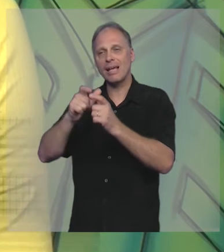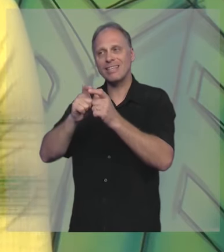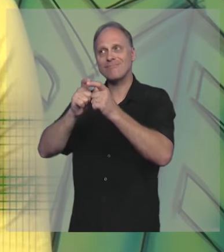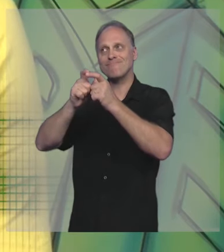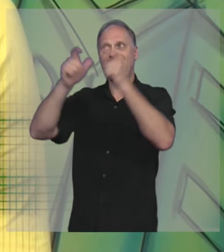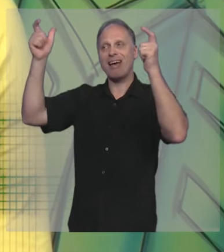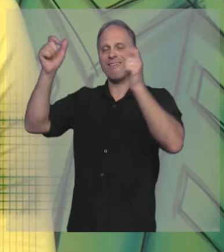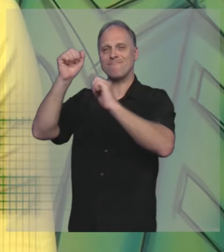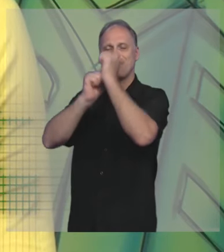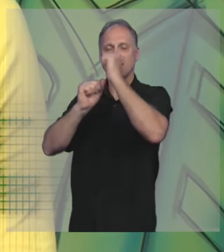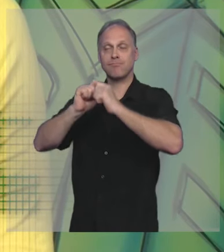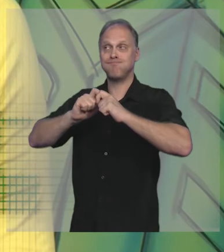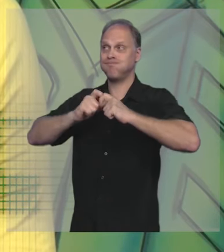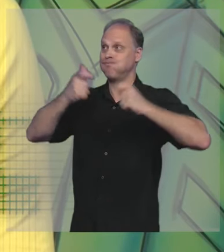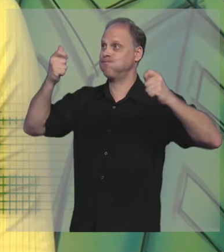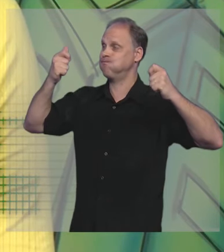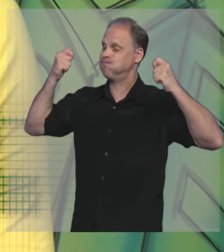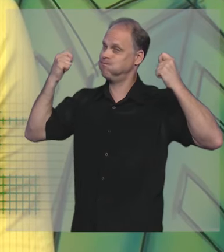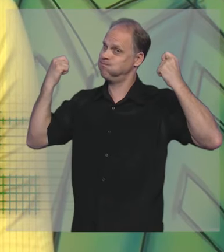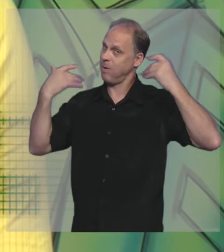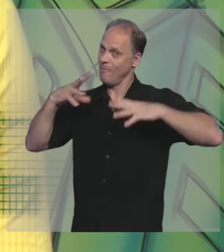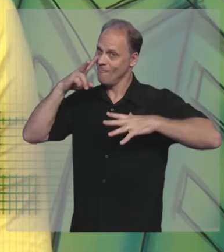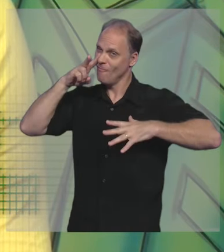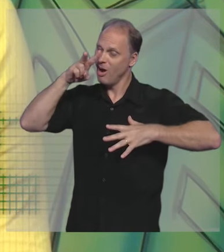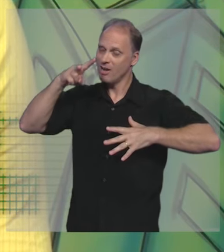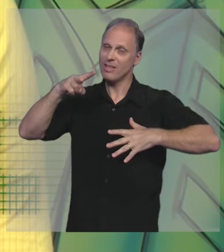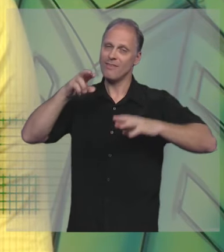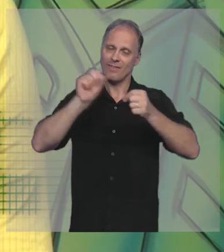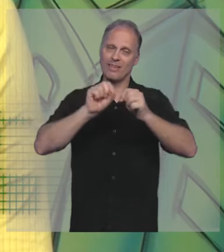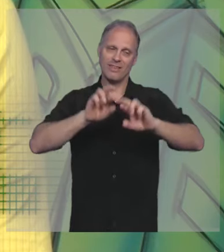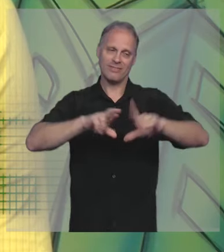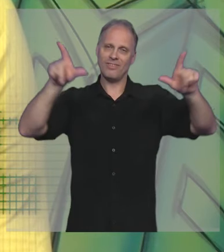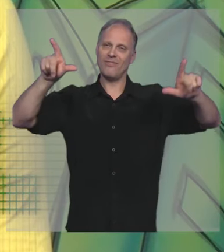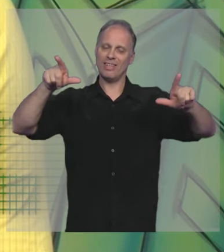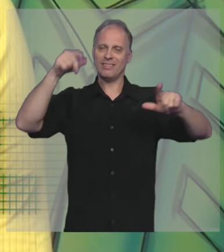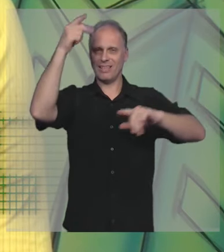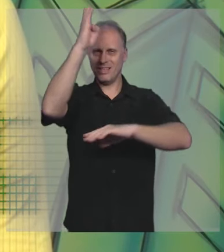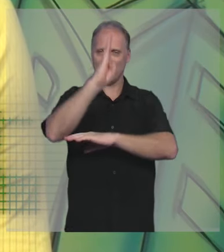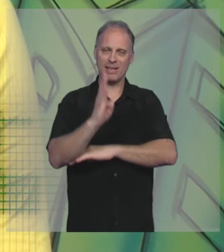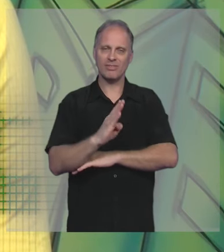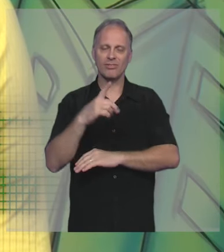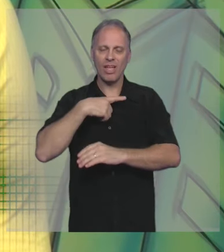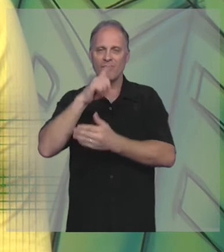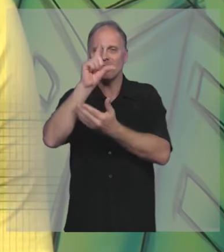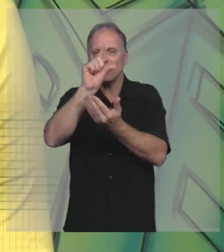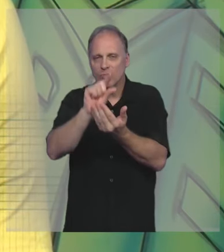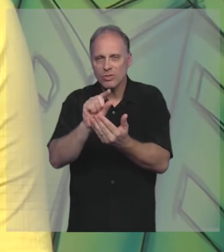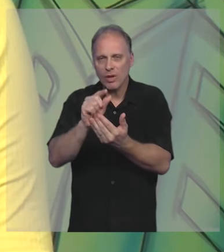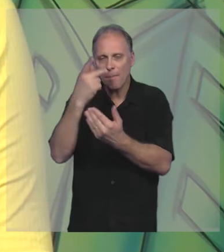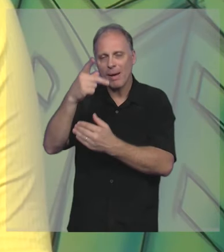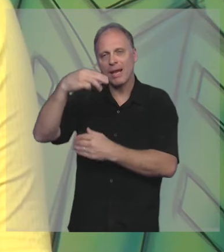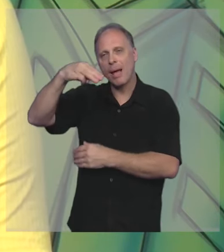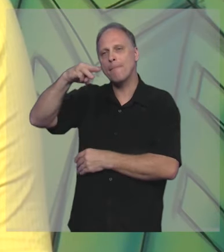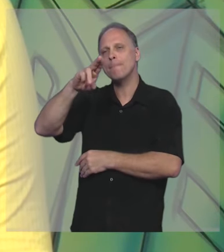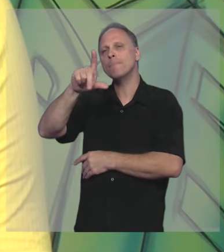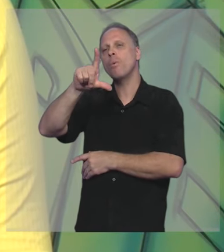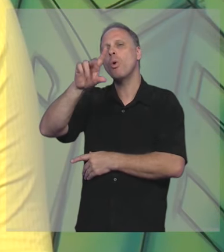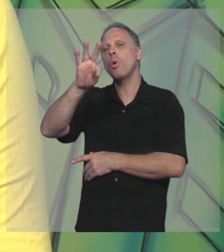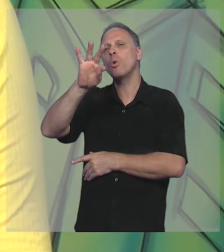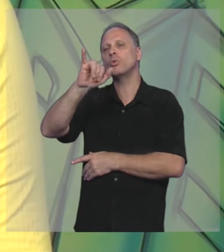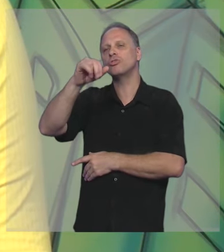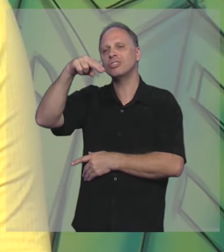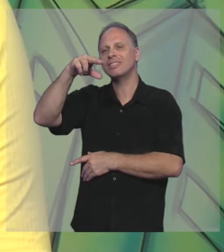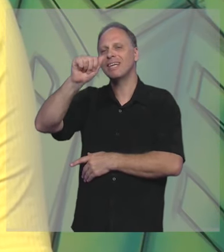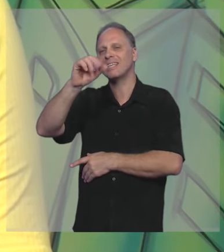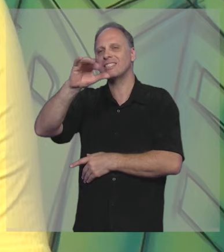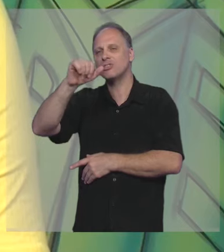né? Isso que faz essa desigualdade dentro do país, né? Houve reduções e incentivos para multinacionais, para